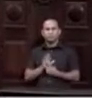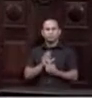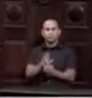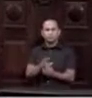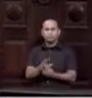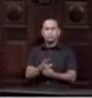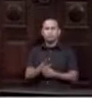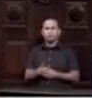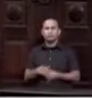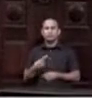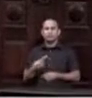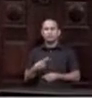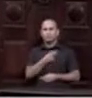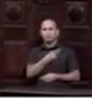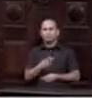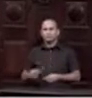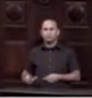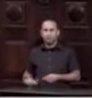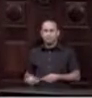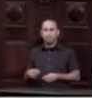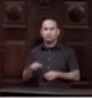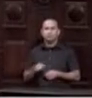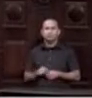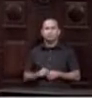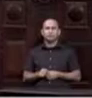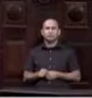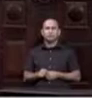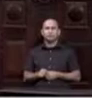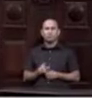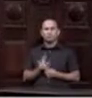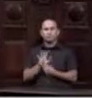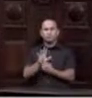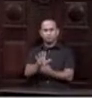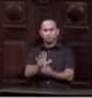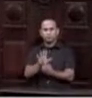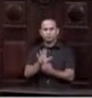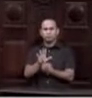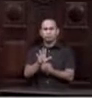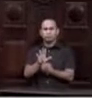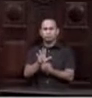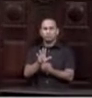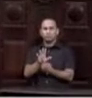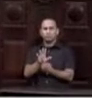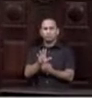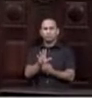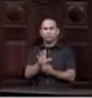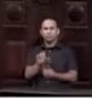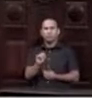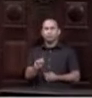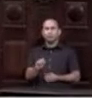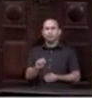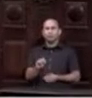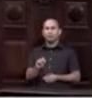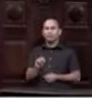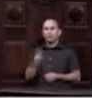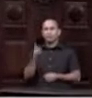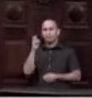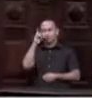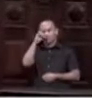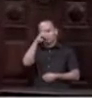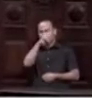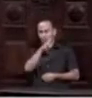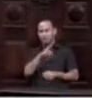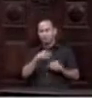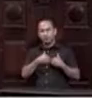presidente Dilma, esse PMDB federal colocou que essas pedaladas impediam a continuidade do